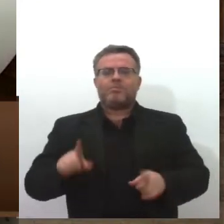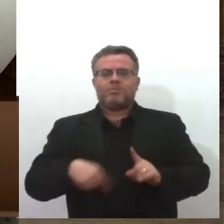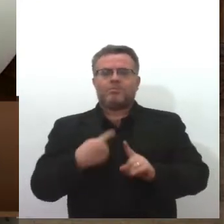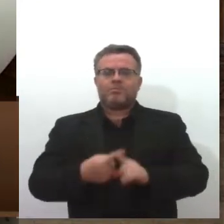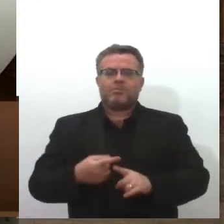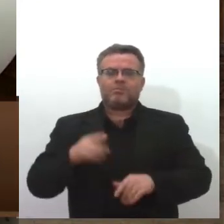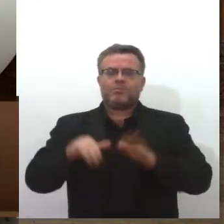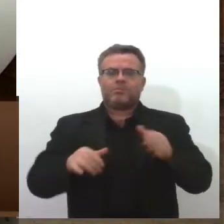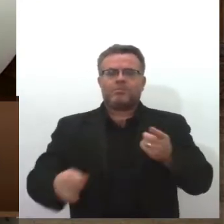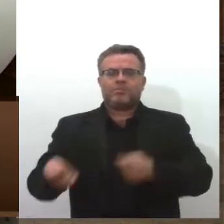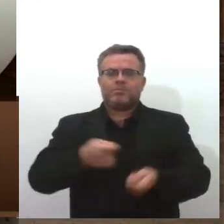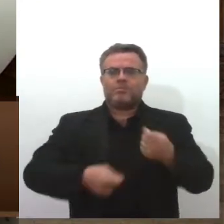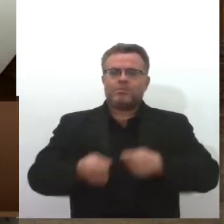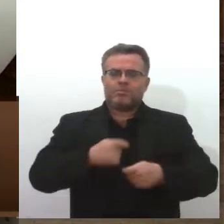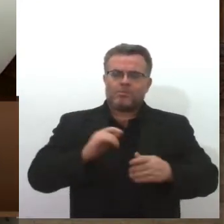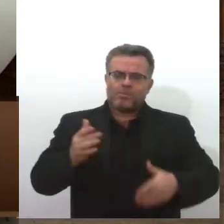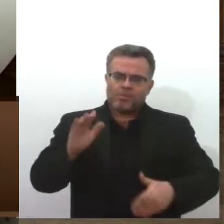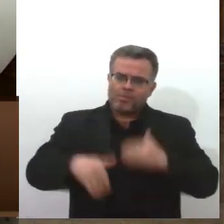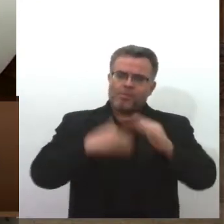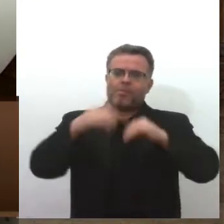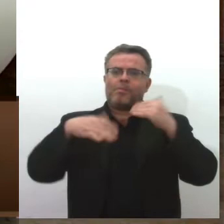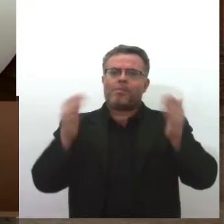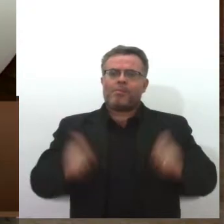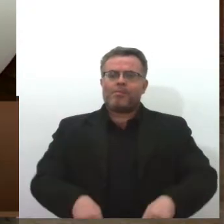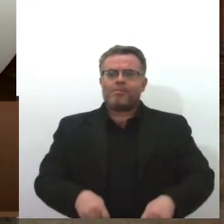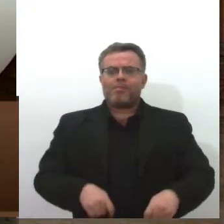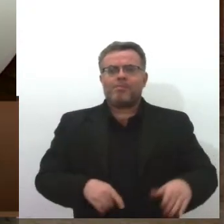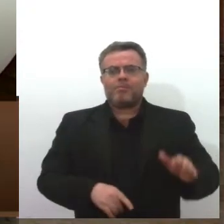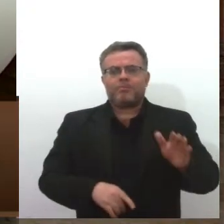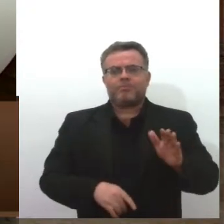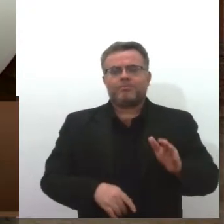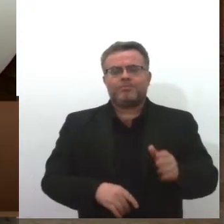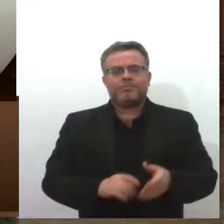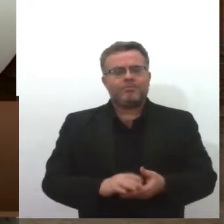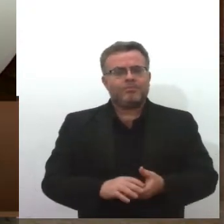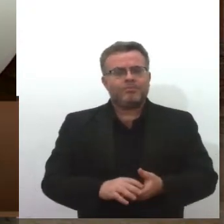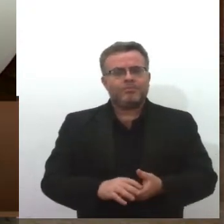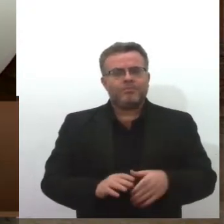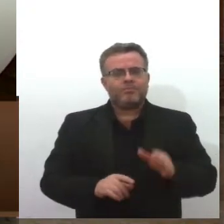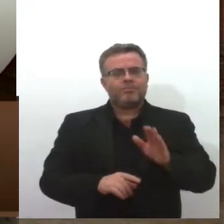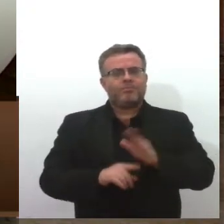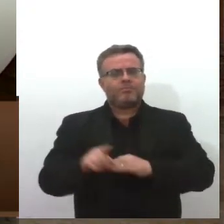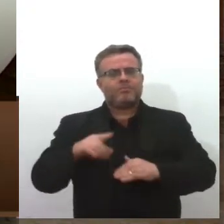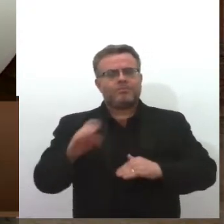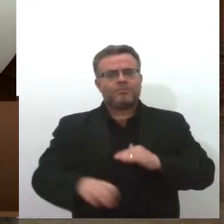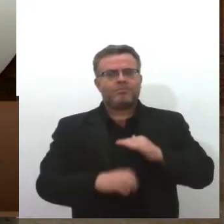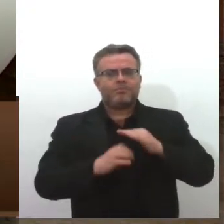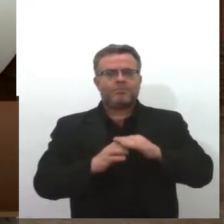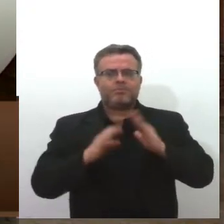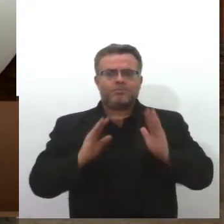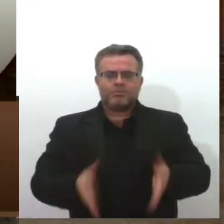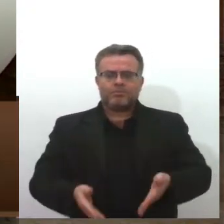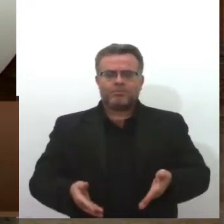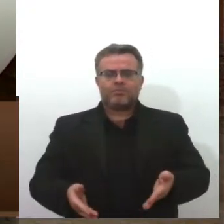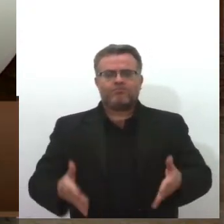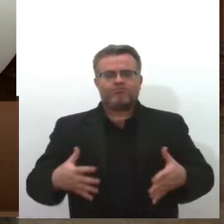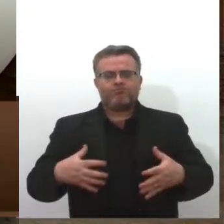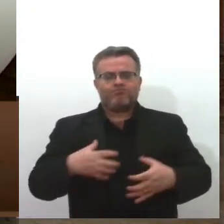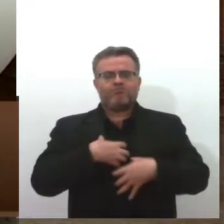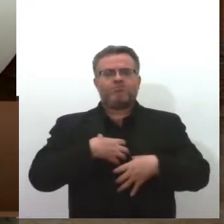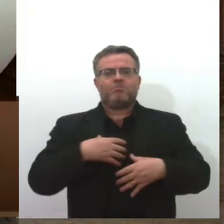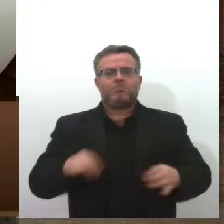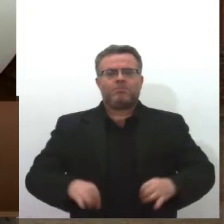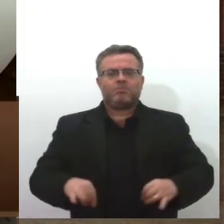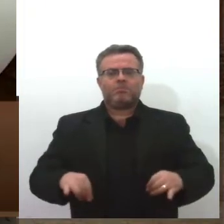economia seja aquecida de alguma forma. A minha pergunta, falando em economia, os empresários do comércio tiveram um baque enorme na